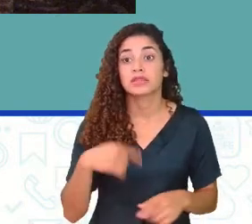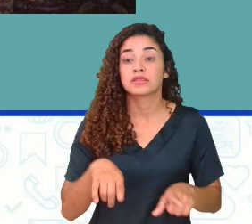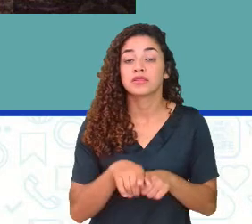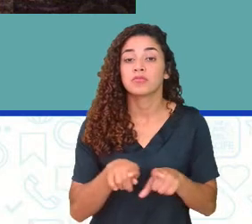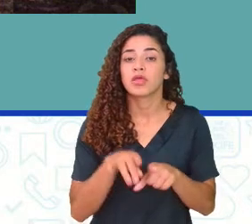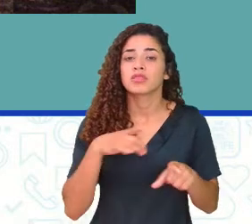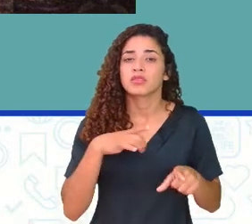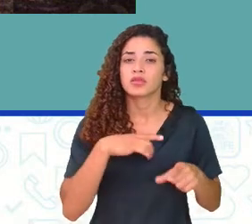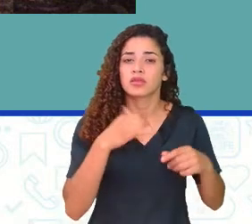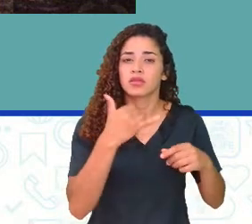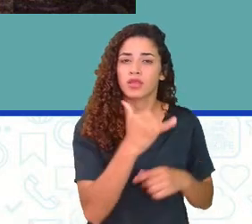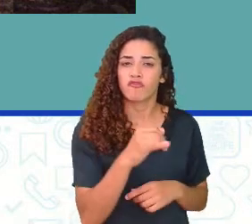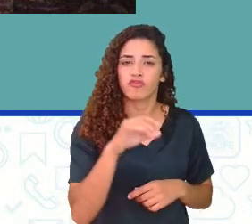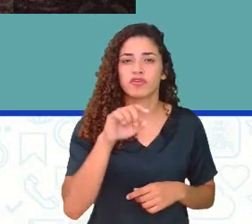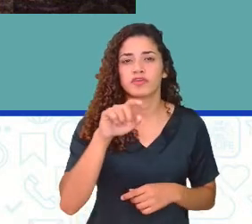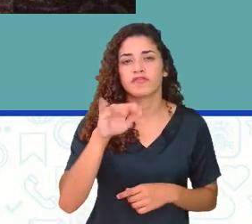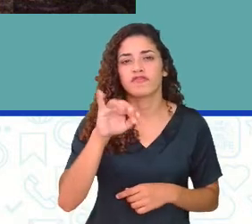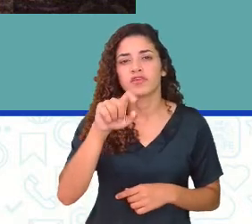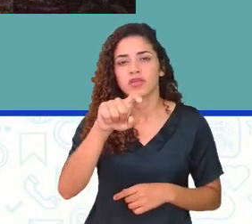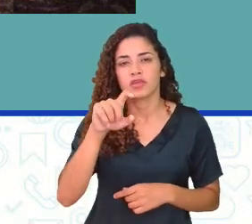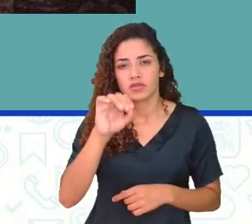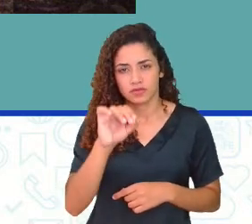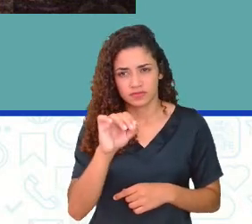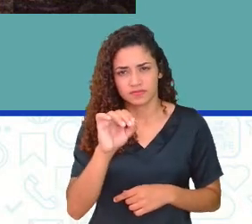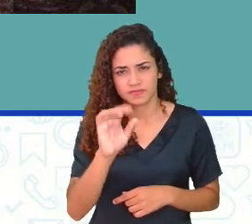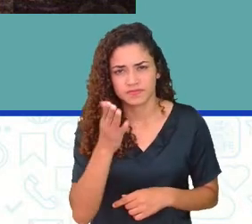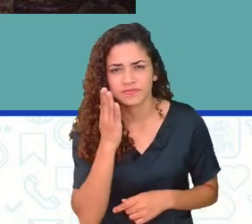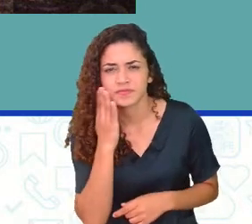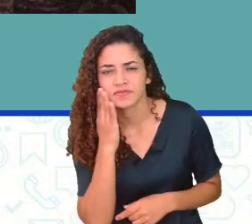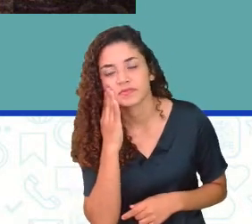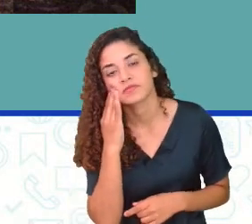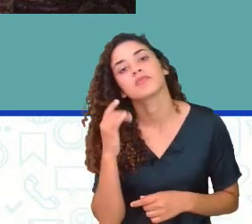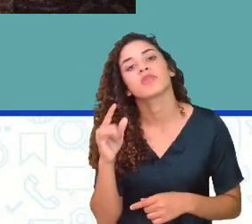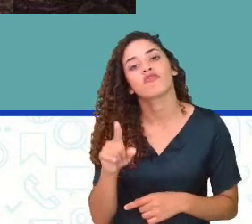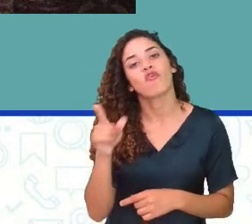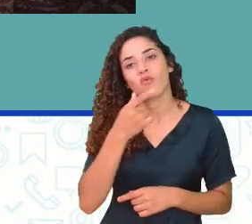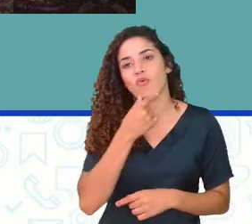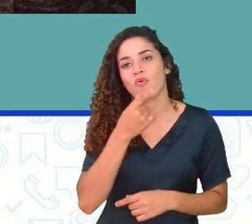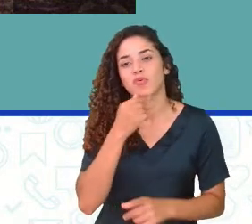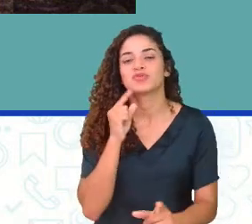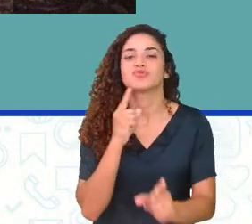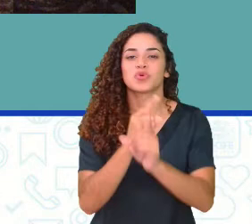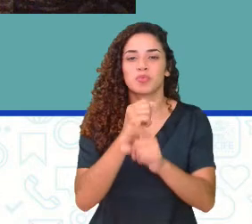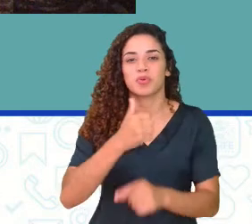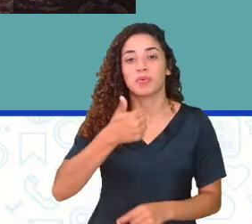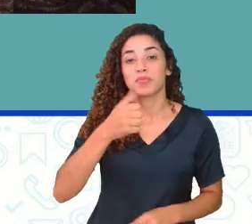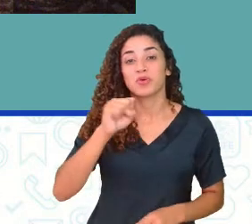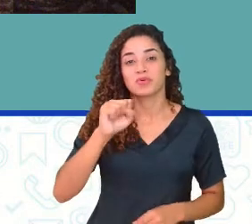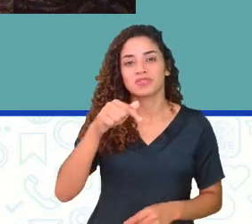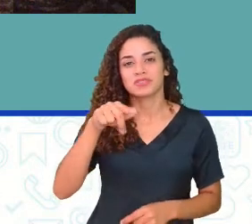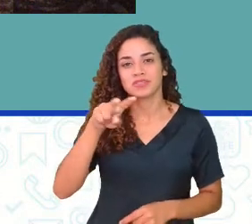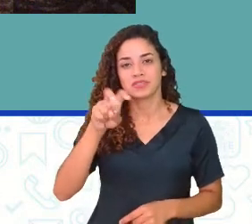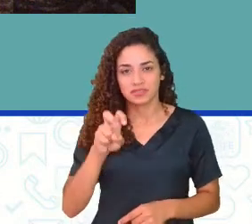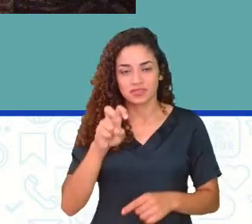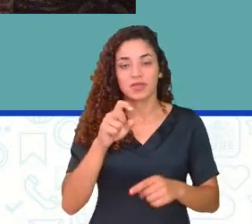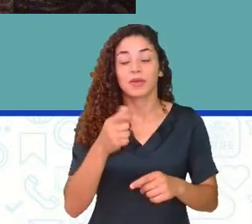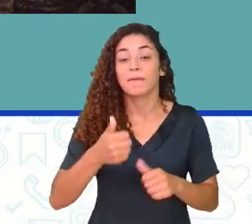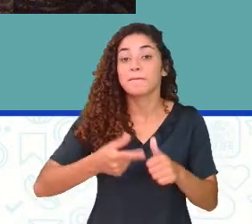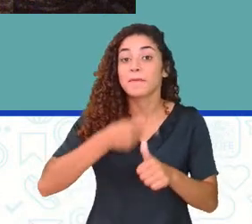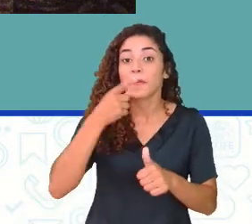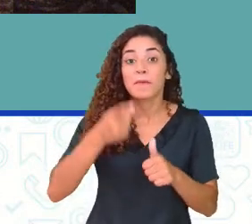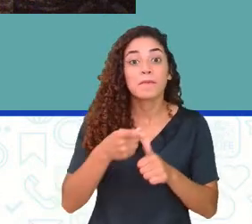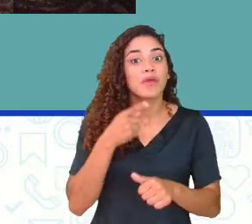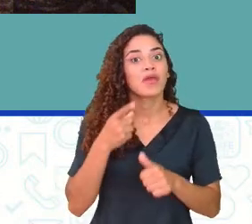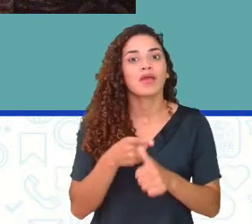fixo. Então, mas foi Graham Bell que descobriu em 1875 o primeiro telefone. Então, e o